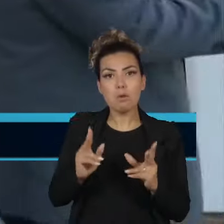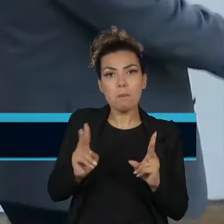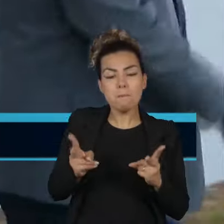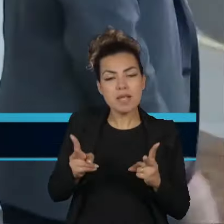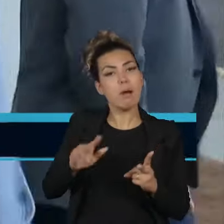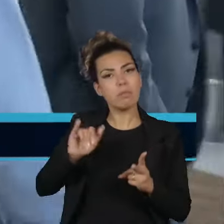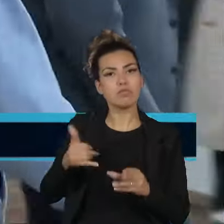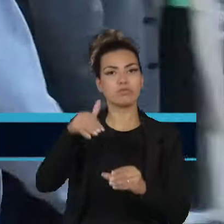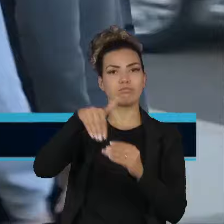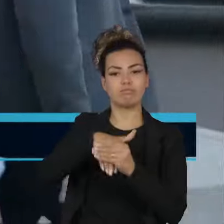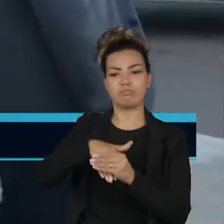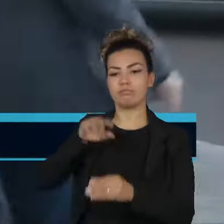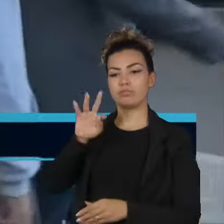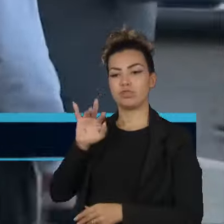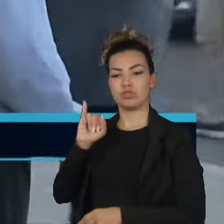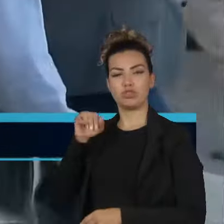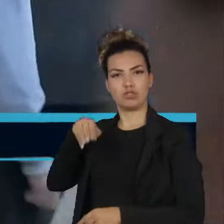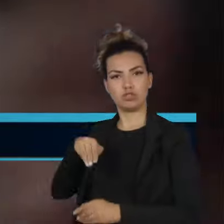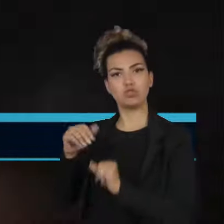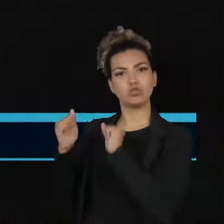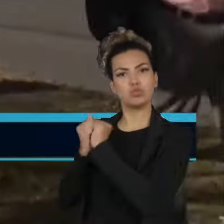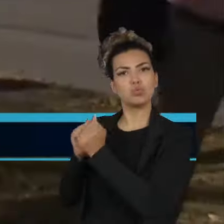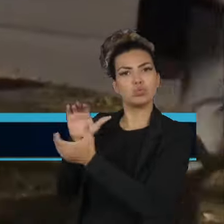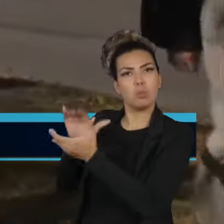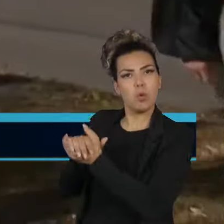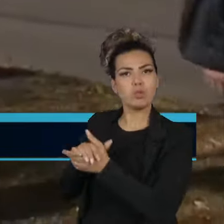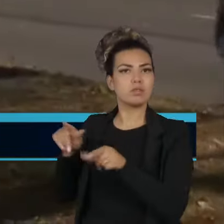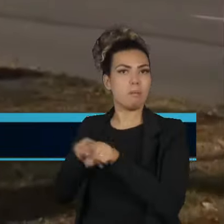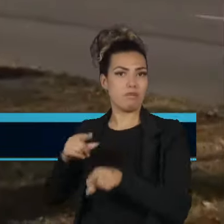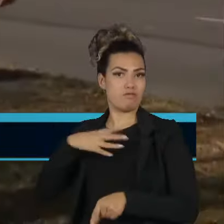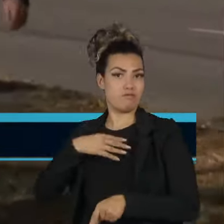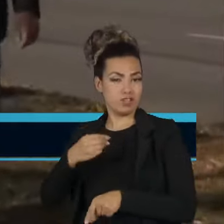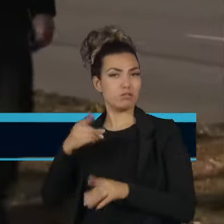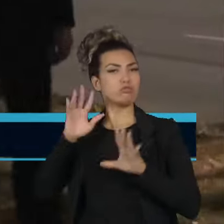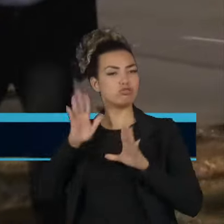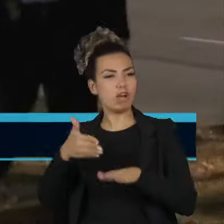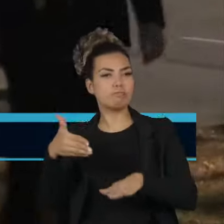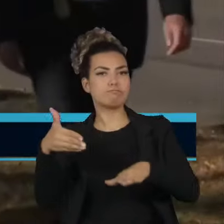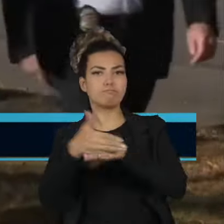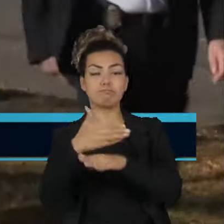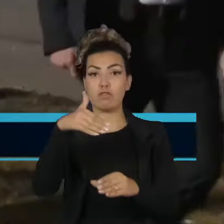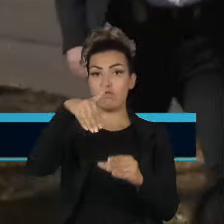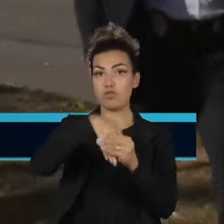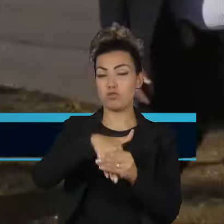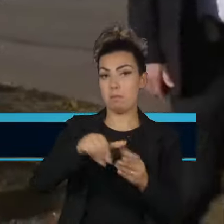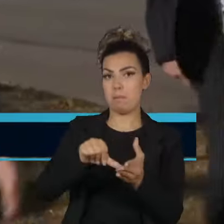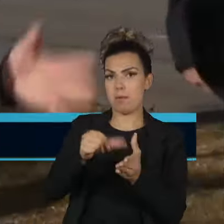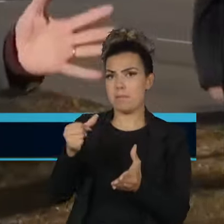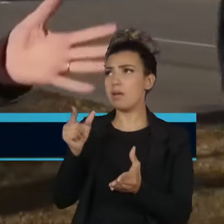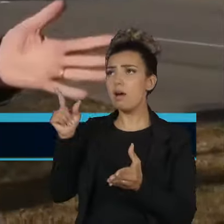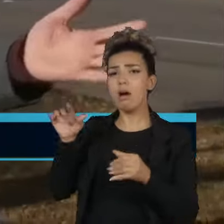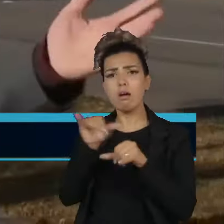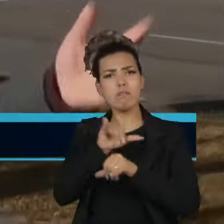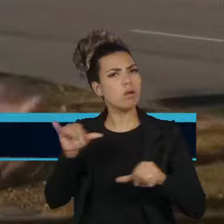urnas com a mulher e o filho de 18 anos que votou pela primeira vez vamos virar a página